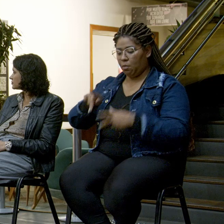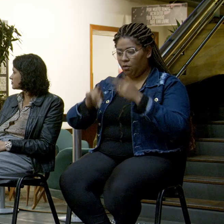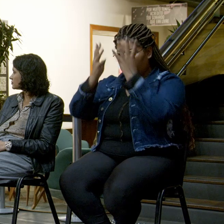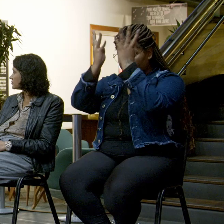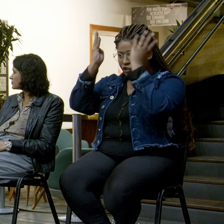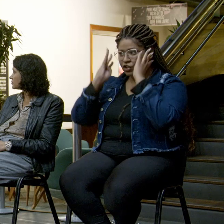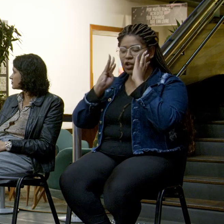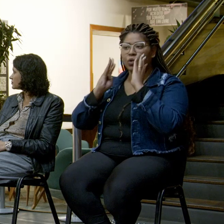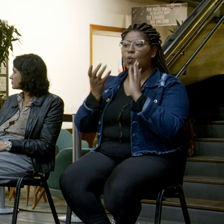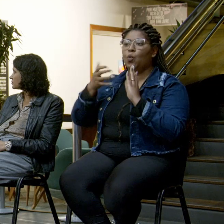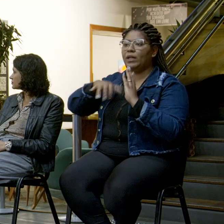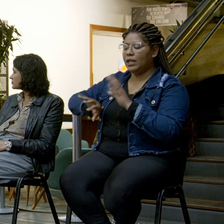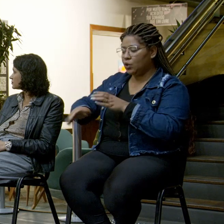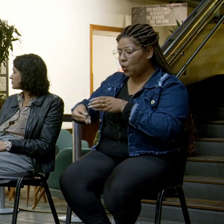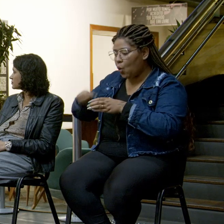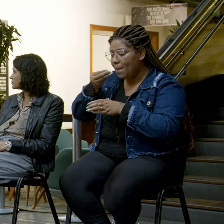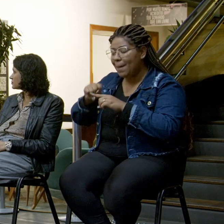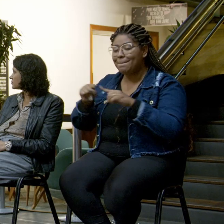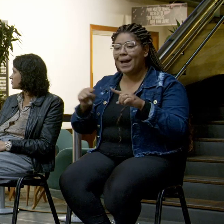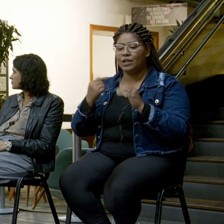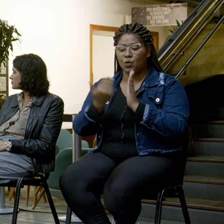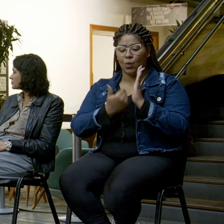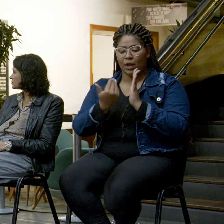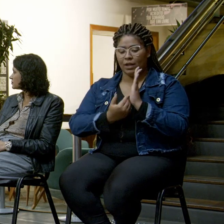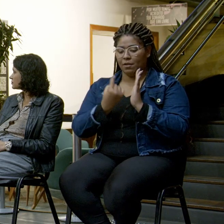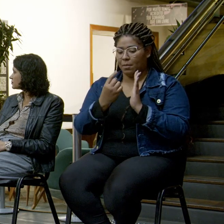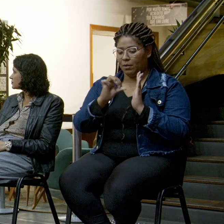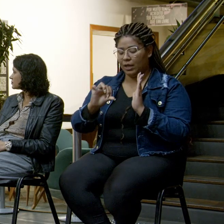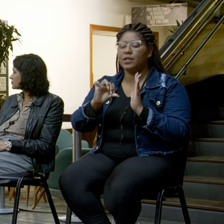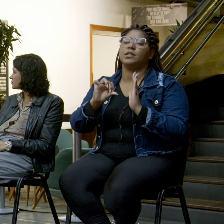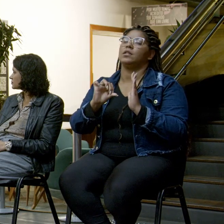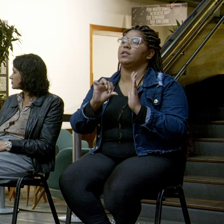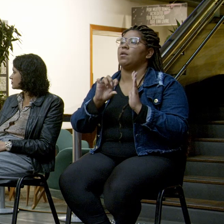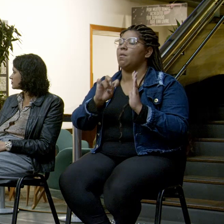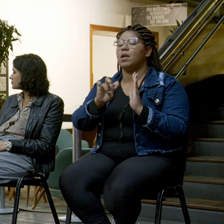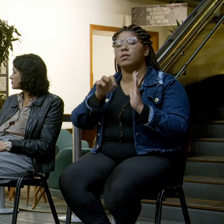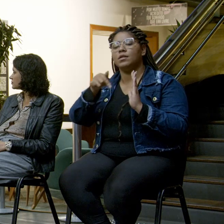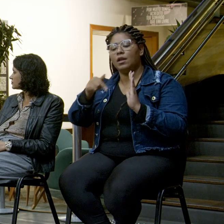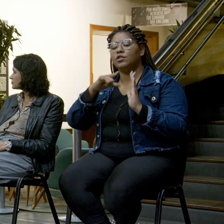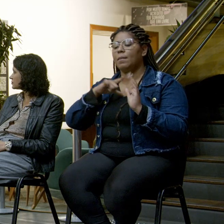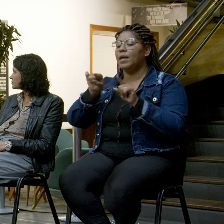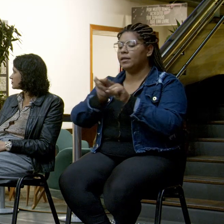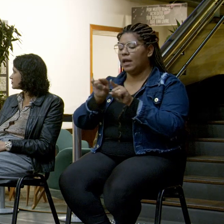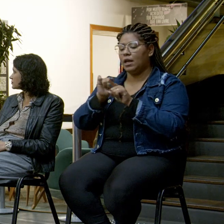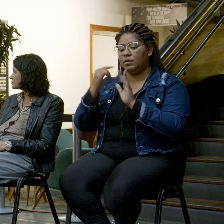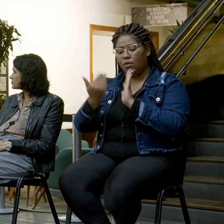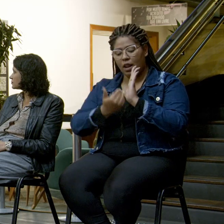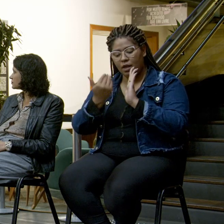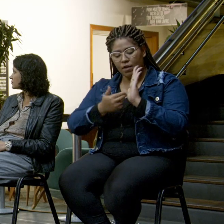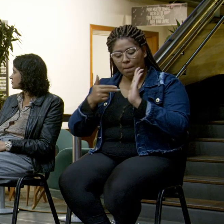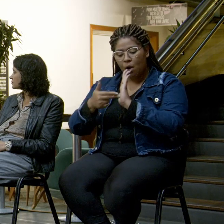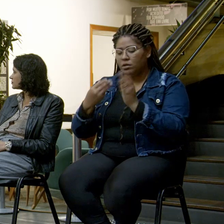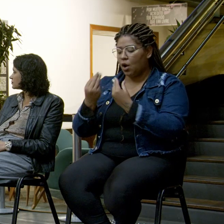A primeira edição do livro, de 1557, traz várias estampas em xilogravura, retratando as mulheres em seus